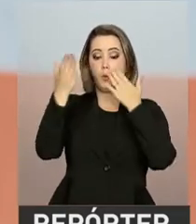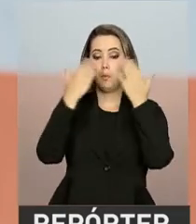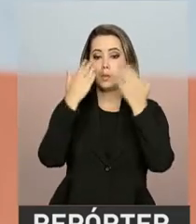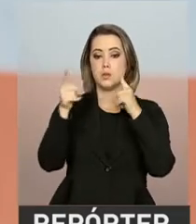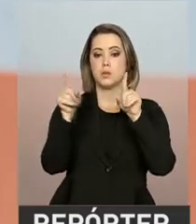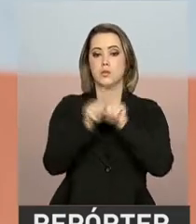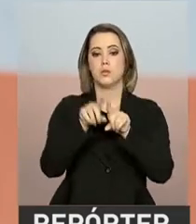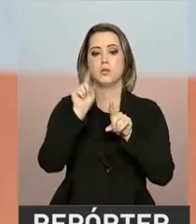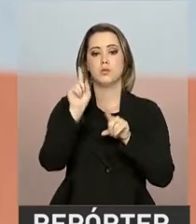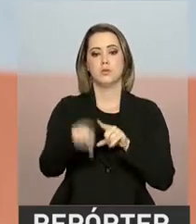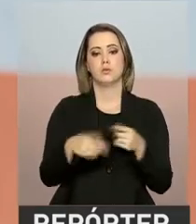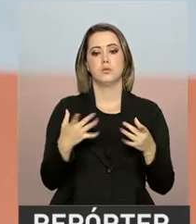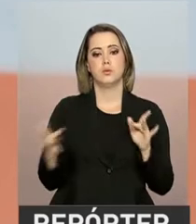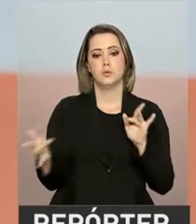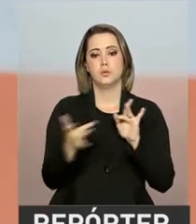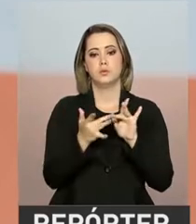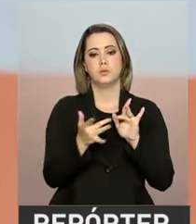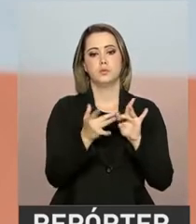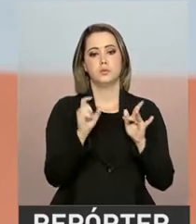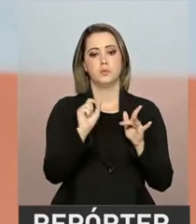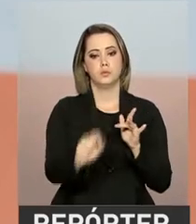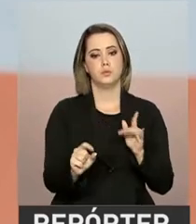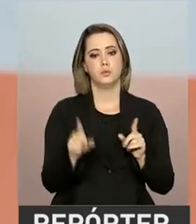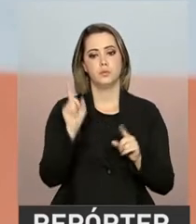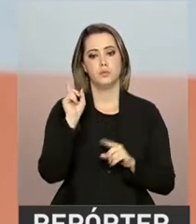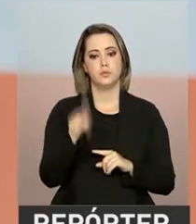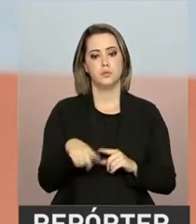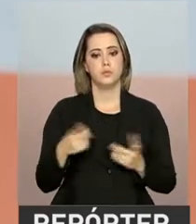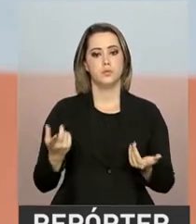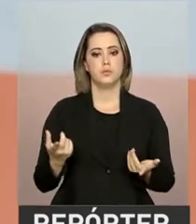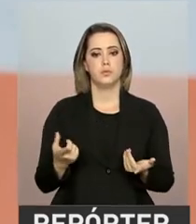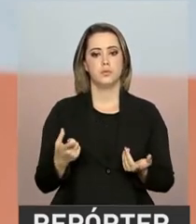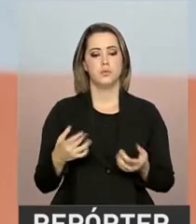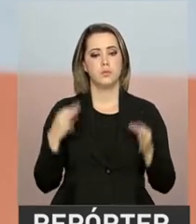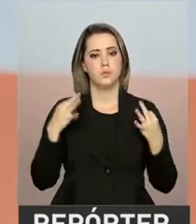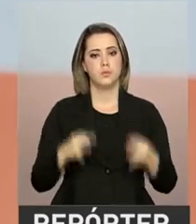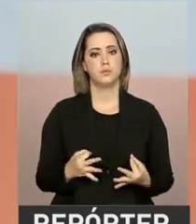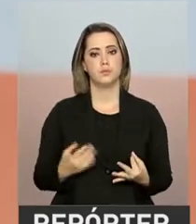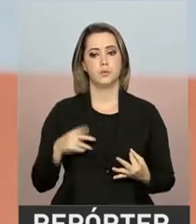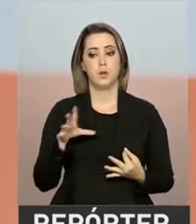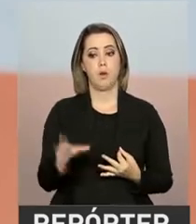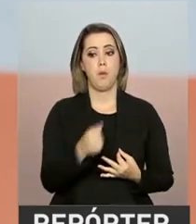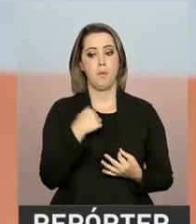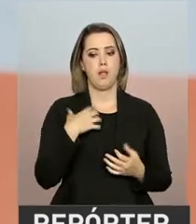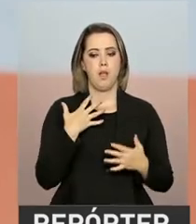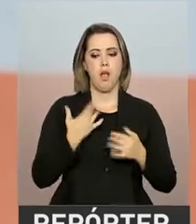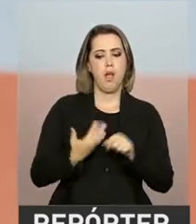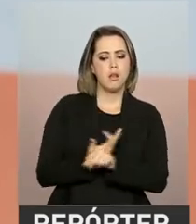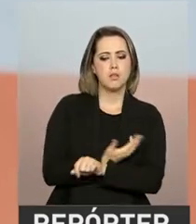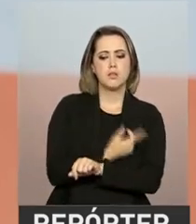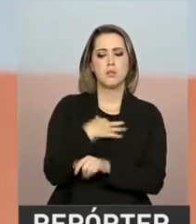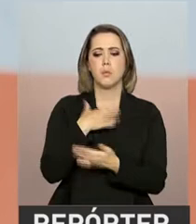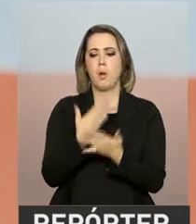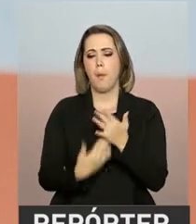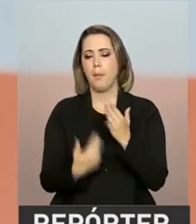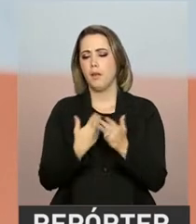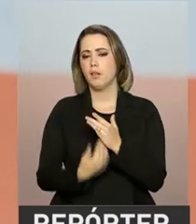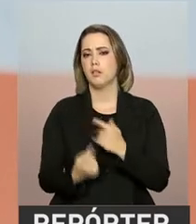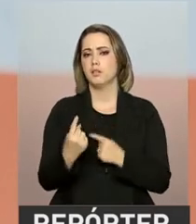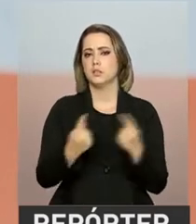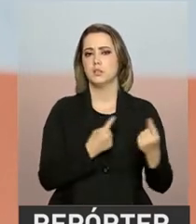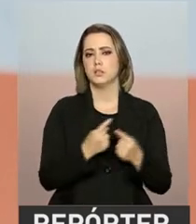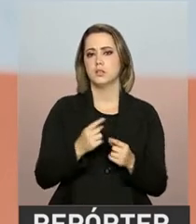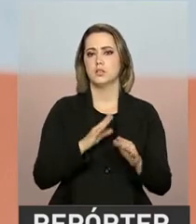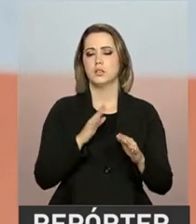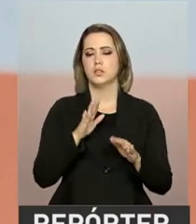instituições de serviço de convivência de vínculo e fortalecimento de vínculos é justamente pegar essas emoções, essas perdas dessas crianças